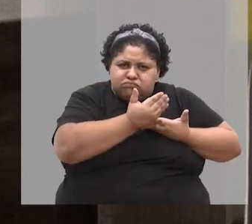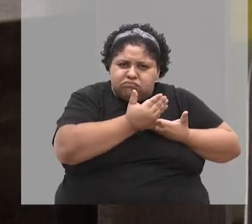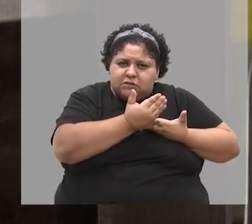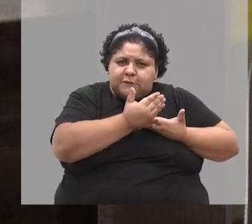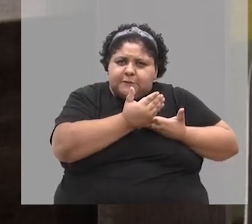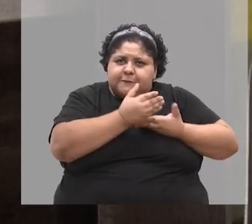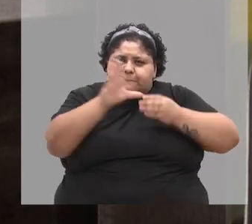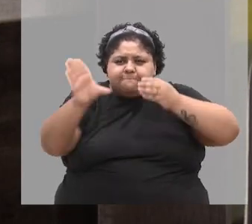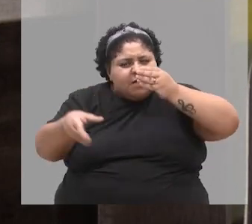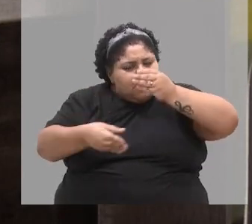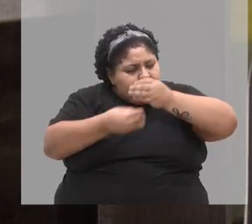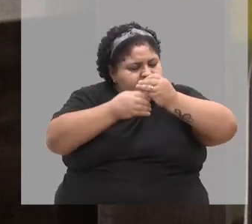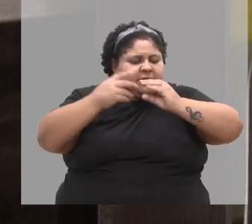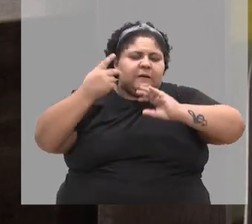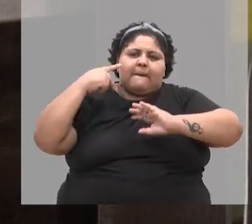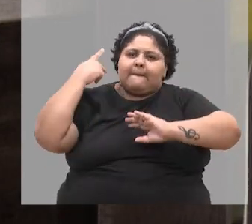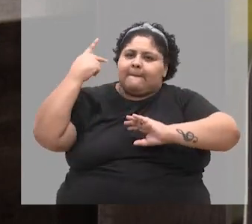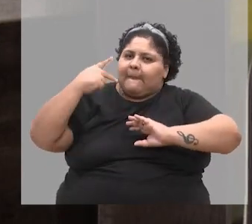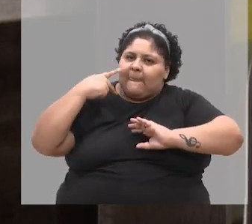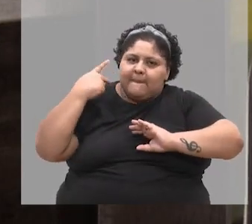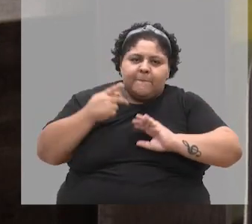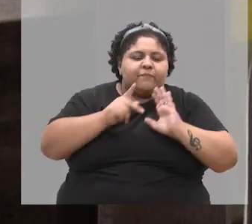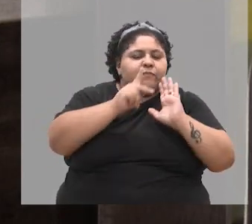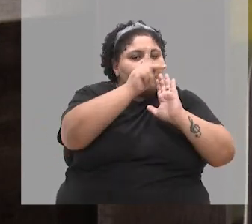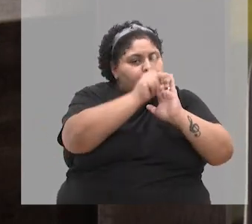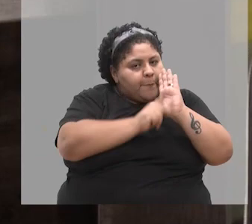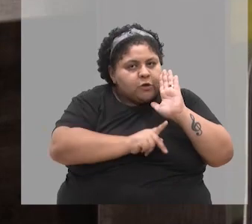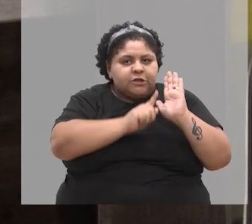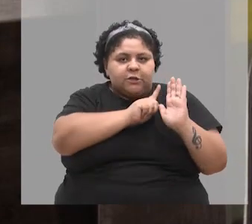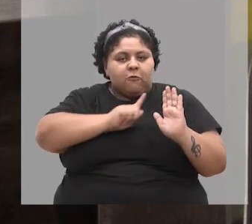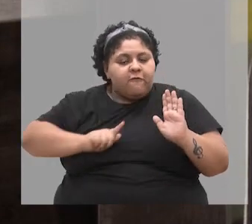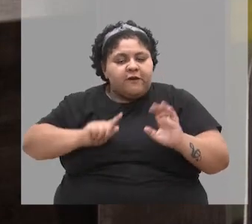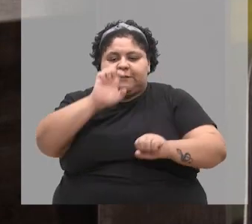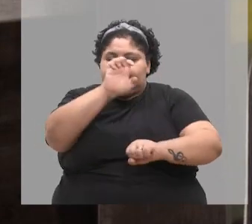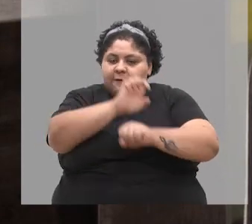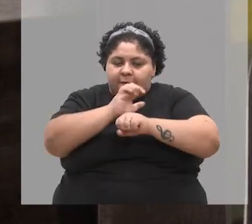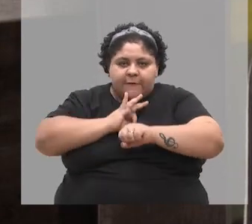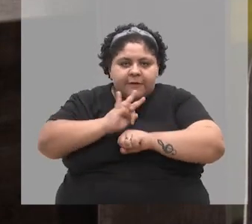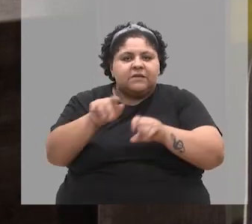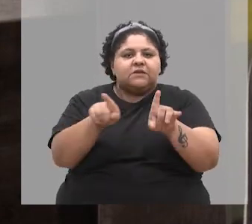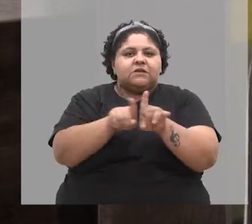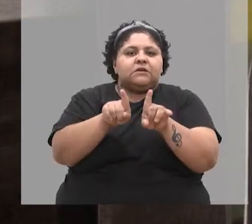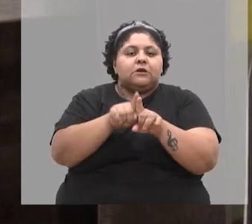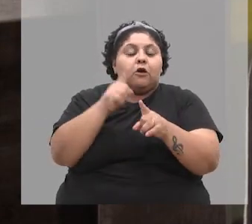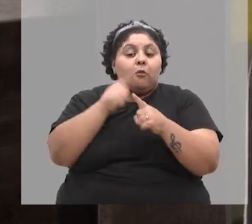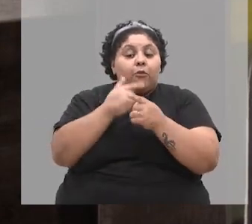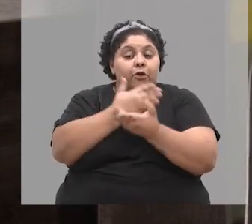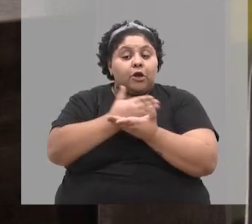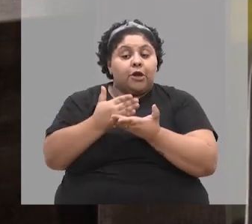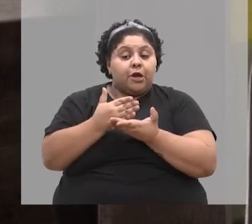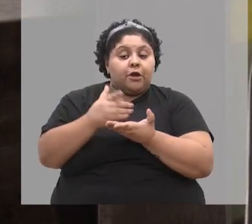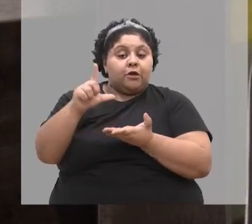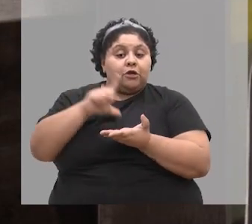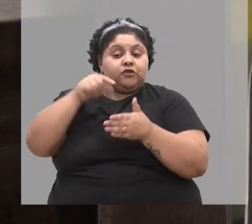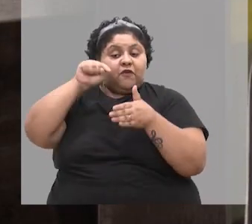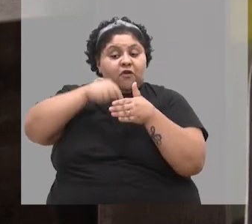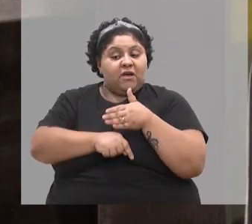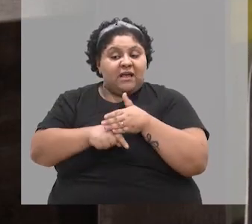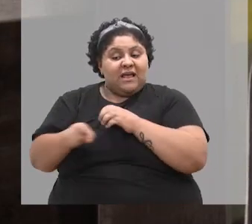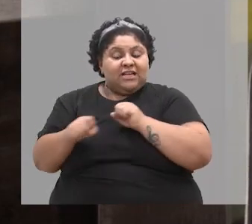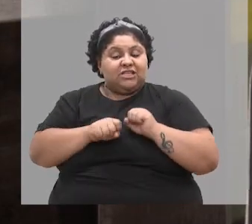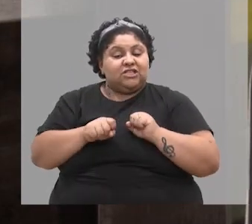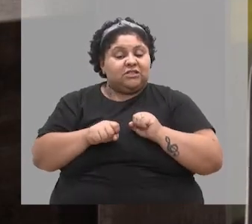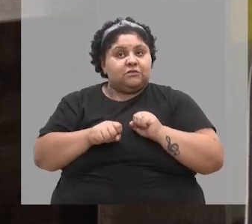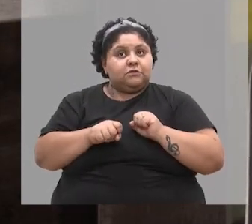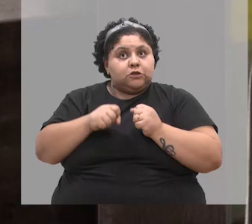captar de diversas formas, emendas parlamentares, através de projetos do governo estadual, governo federal, porque a partir do momento que a gente